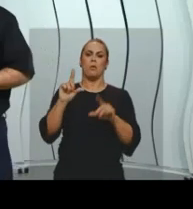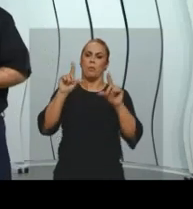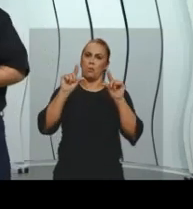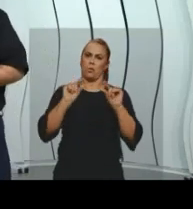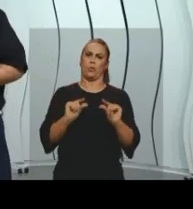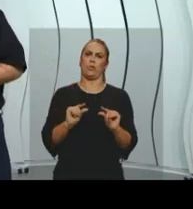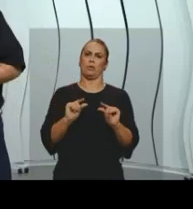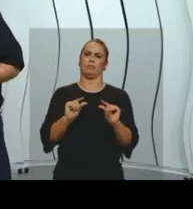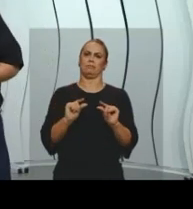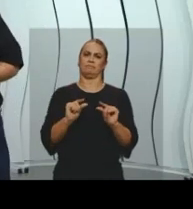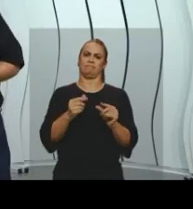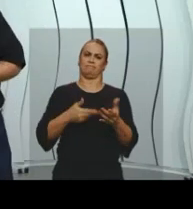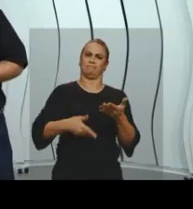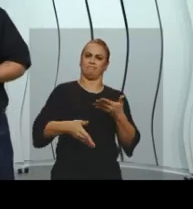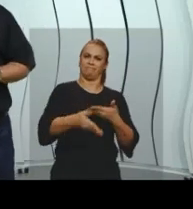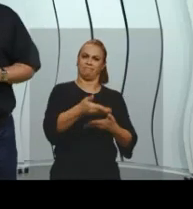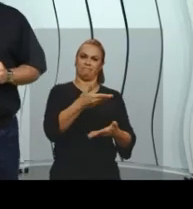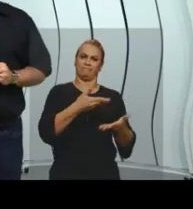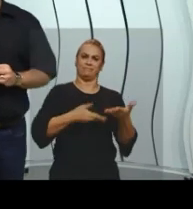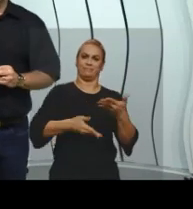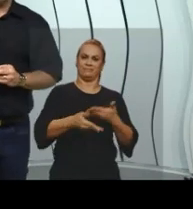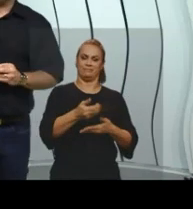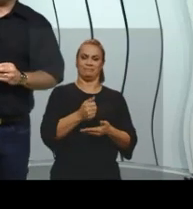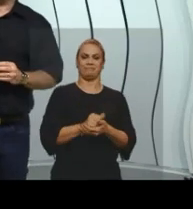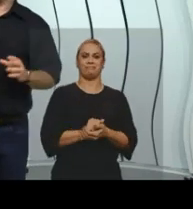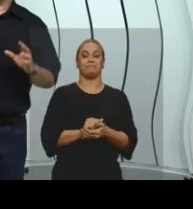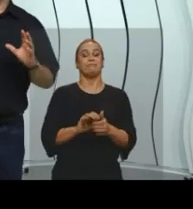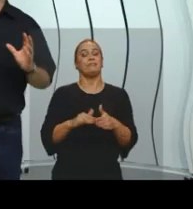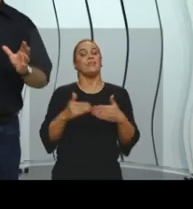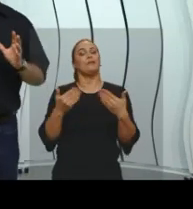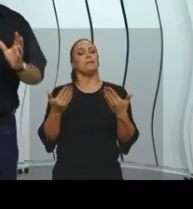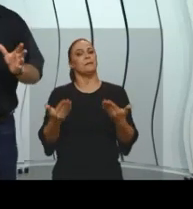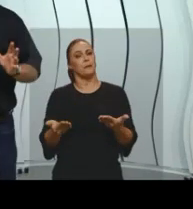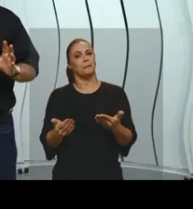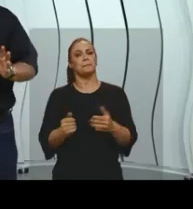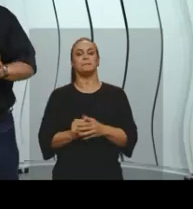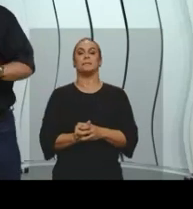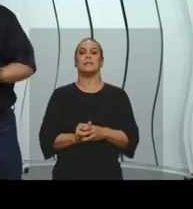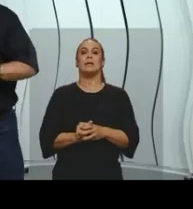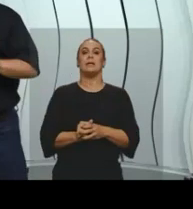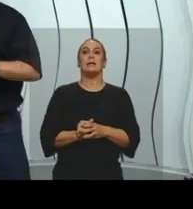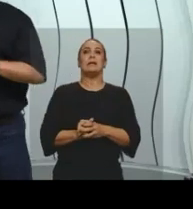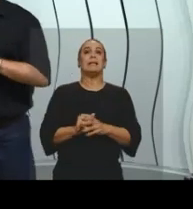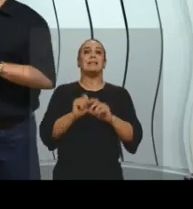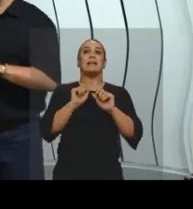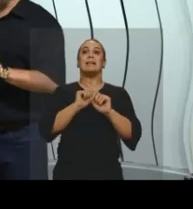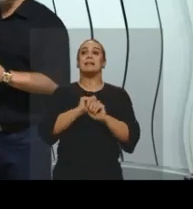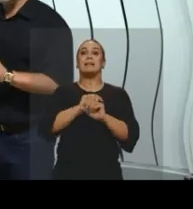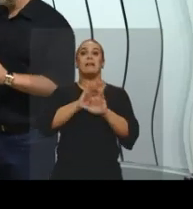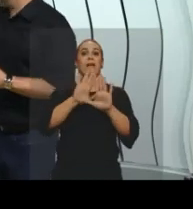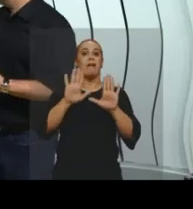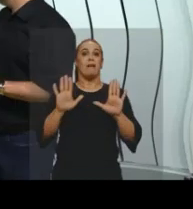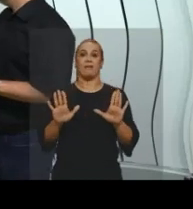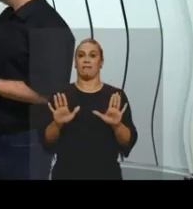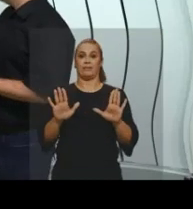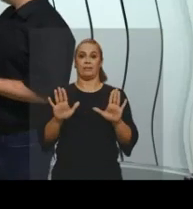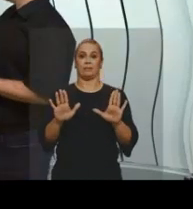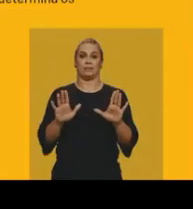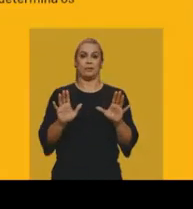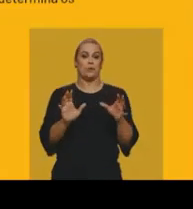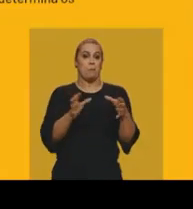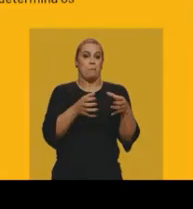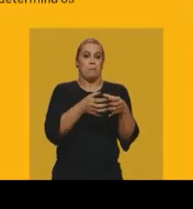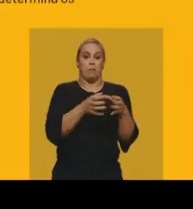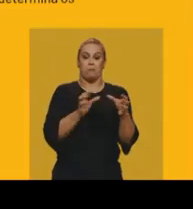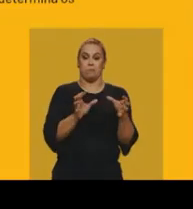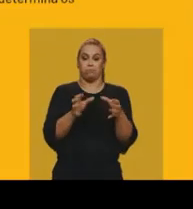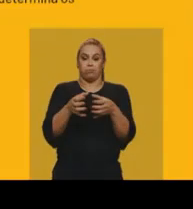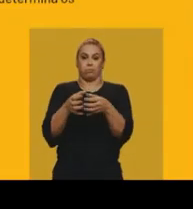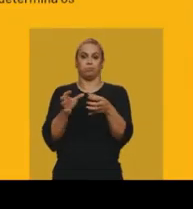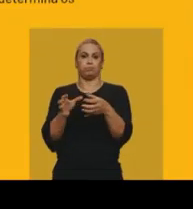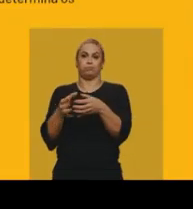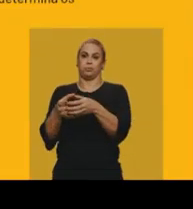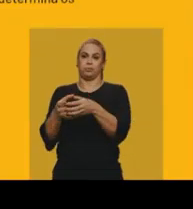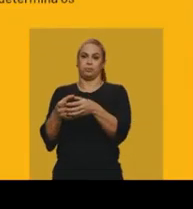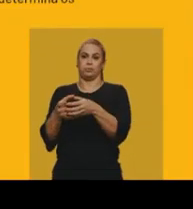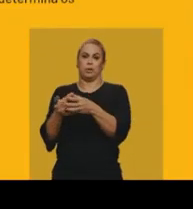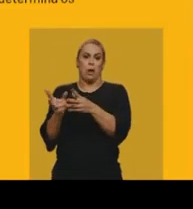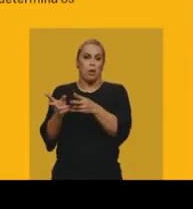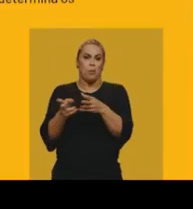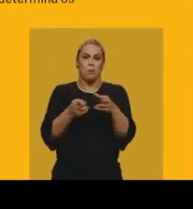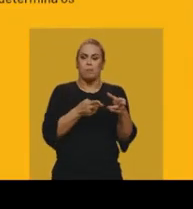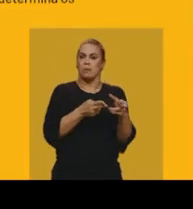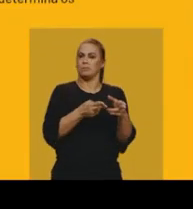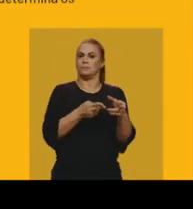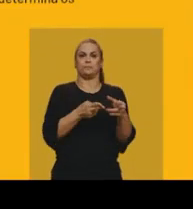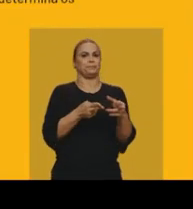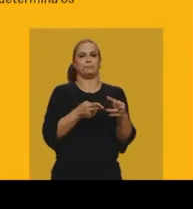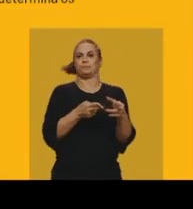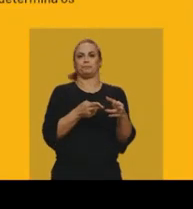fica claro para a gente que os blocos econômicos não são de um só perfil, não são uniformes, né? A gente tem, a gente pode falar em estágios